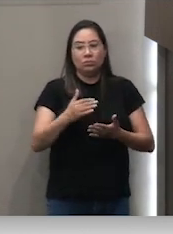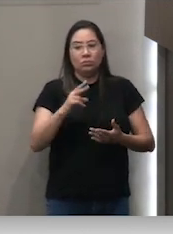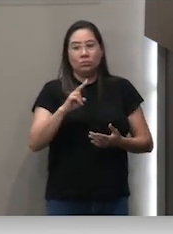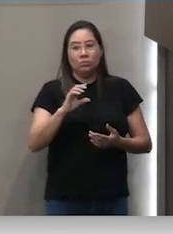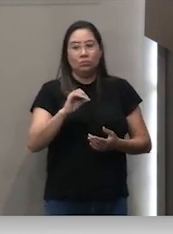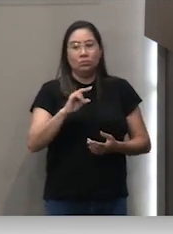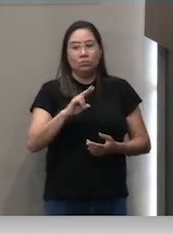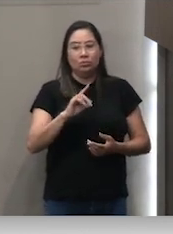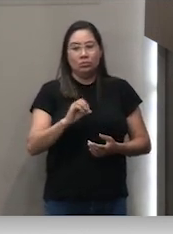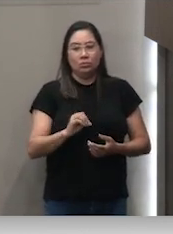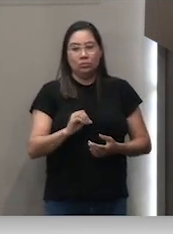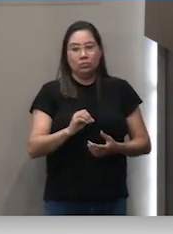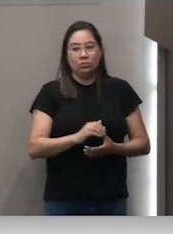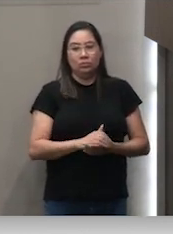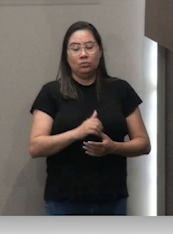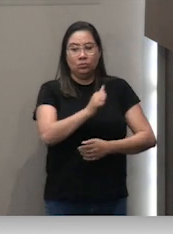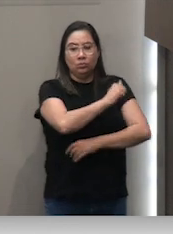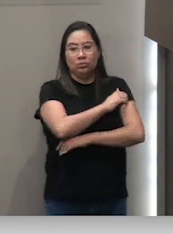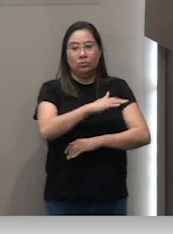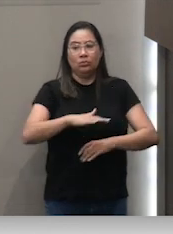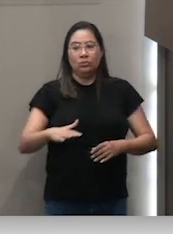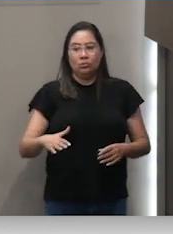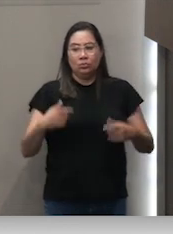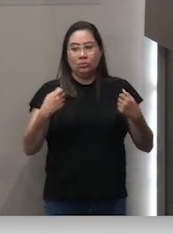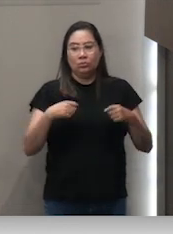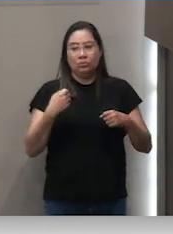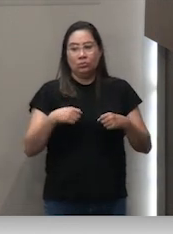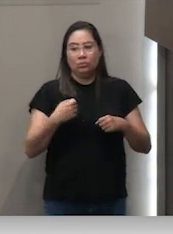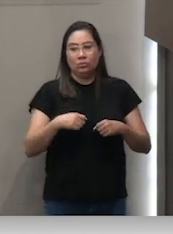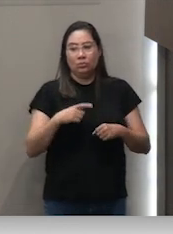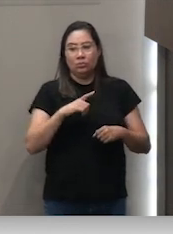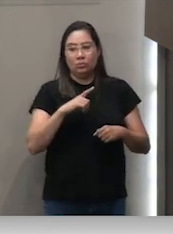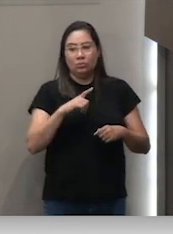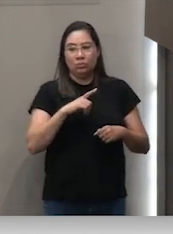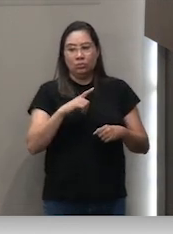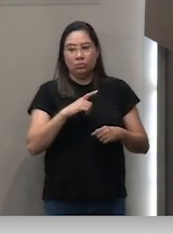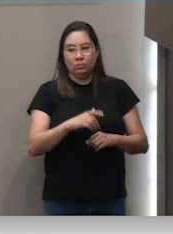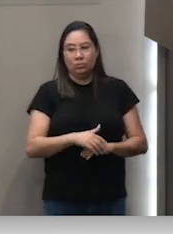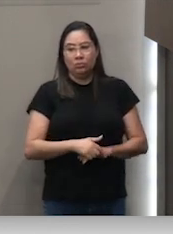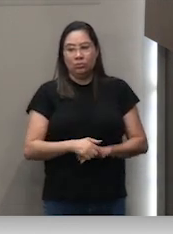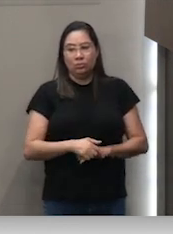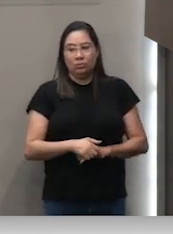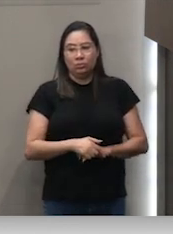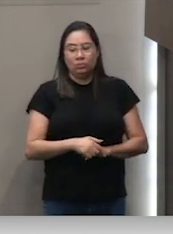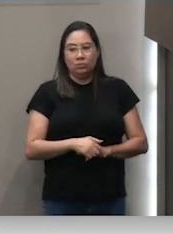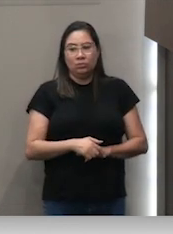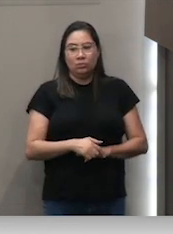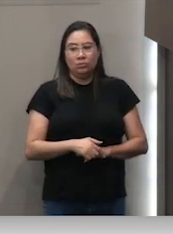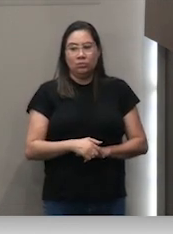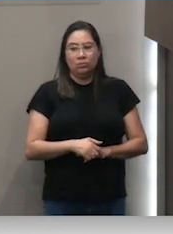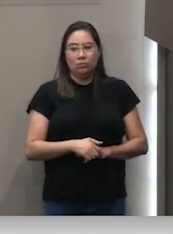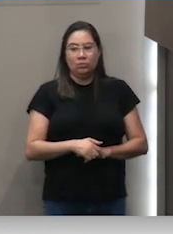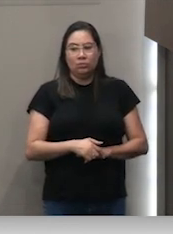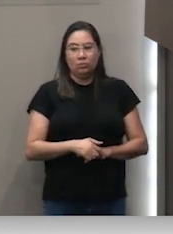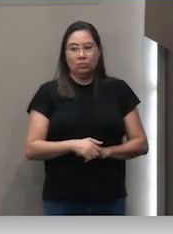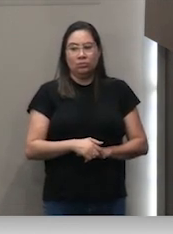2020, sendo que os alunos frequentassem em contraturno, né, matéria curricular e no turno inverso